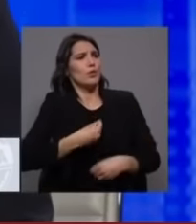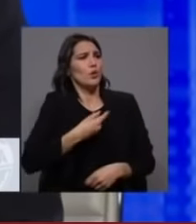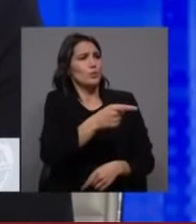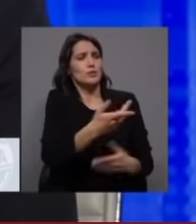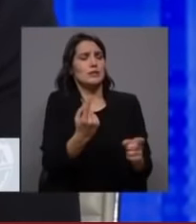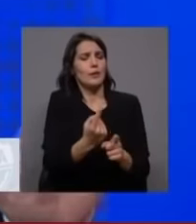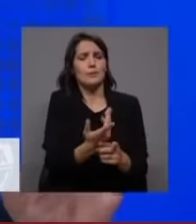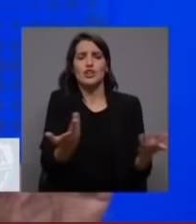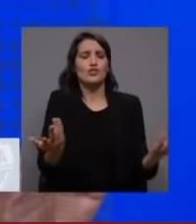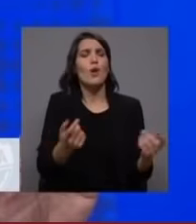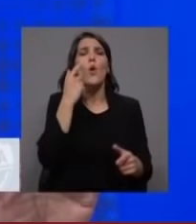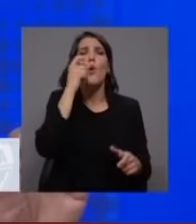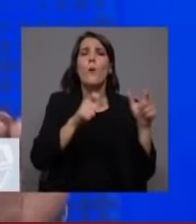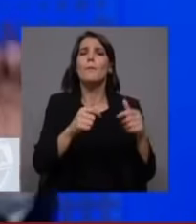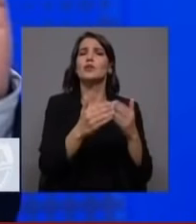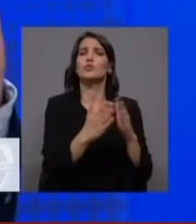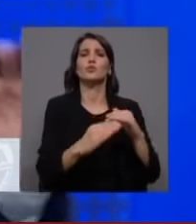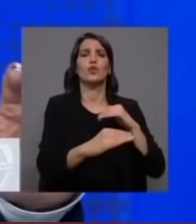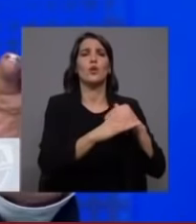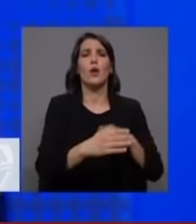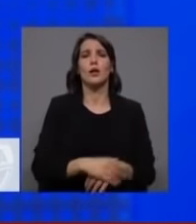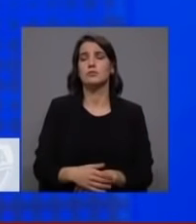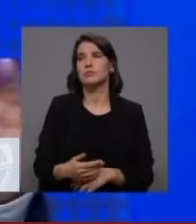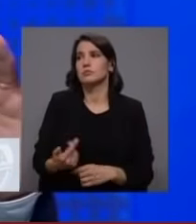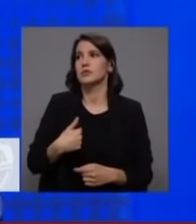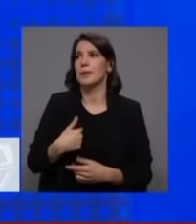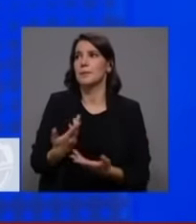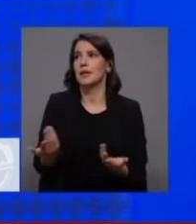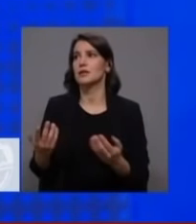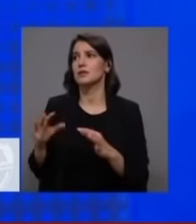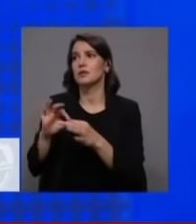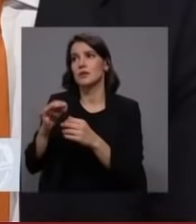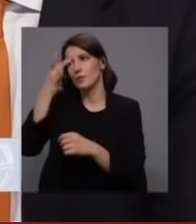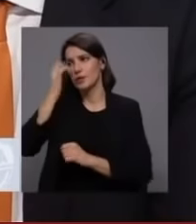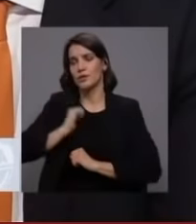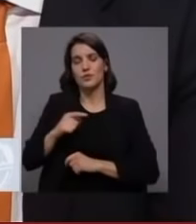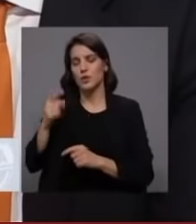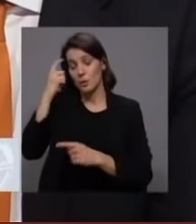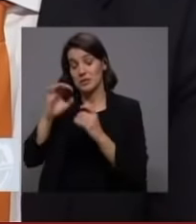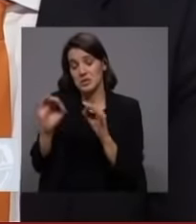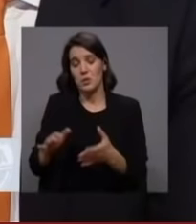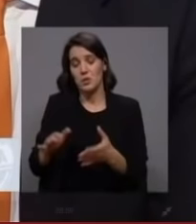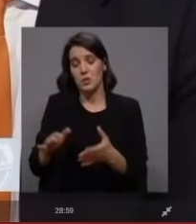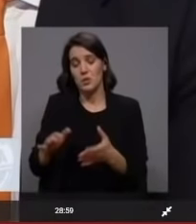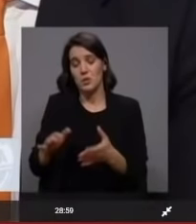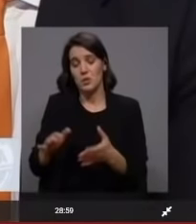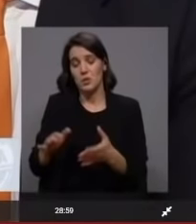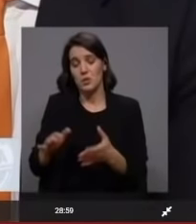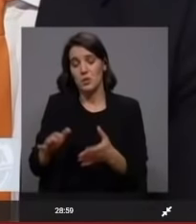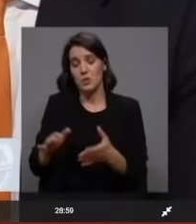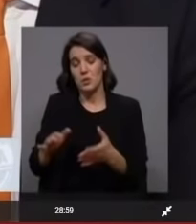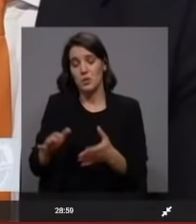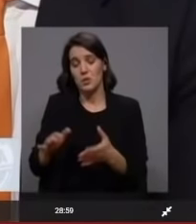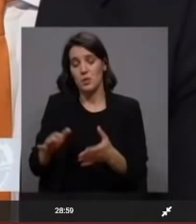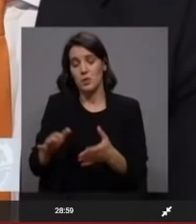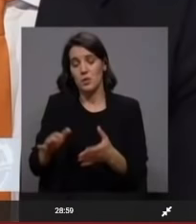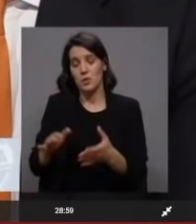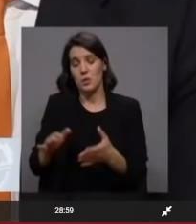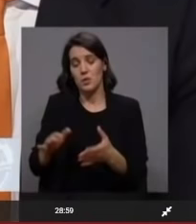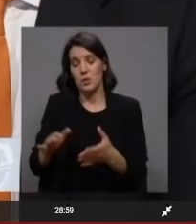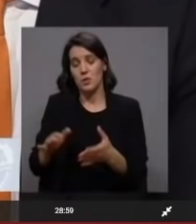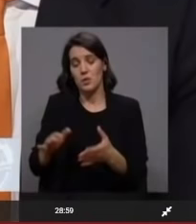não consigo para mim os seres humanos são todos iguais como ali Estão todos bem eu quero saber o próprio mas diga-me diga-me o que é que esta